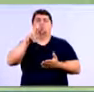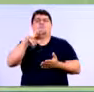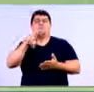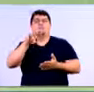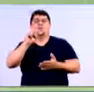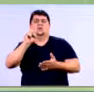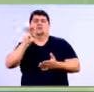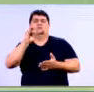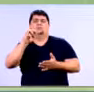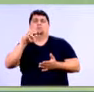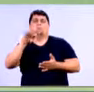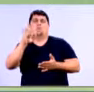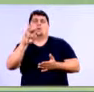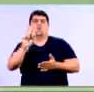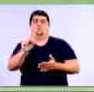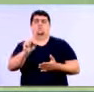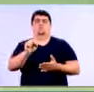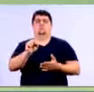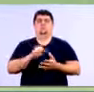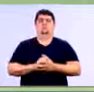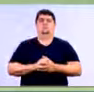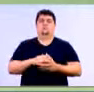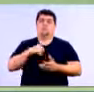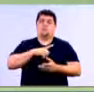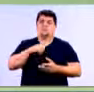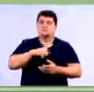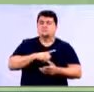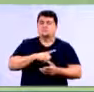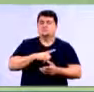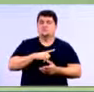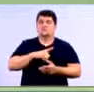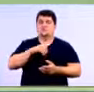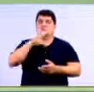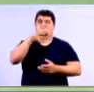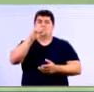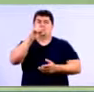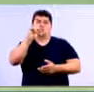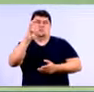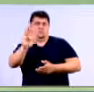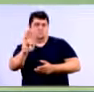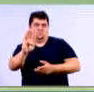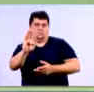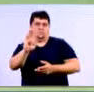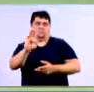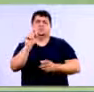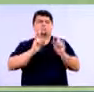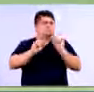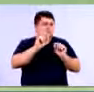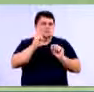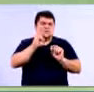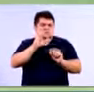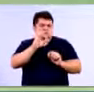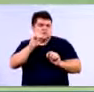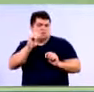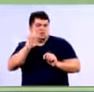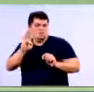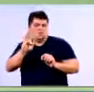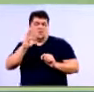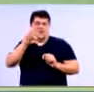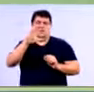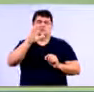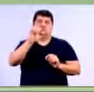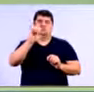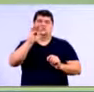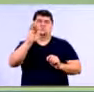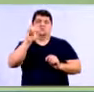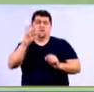de investimentos, professora. Existe o CDB. O que é, professor, um CDB? Então, CDB é o Certificado de